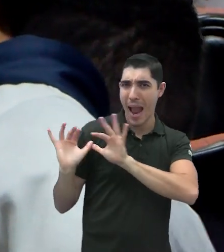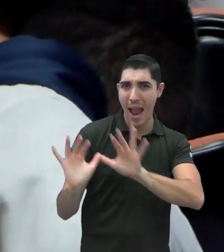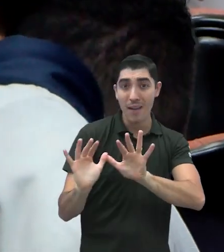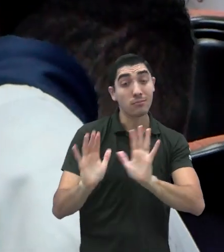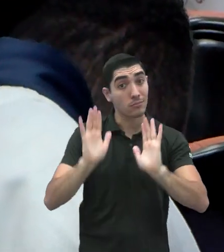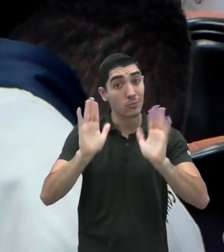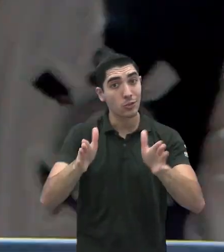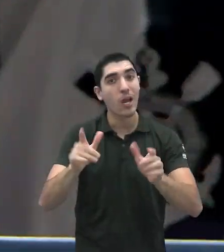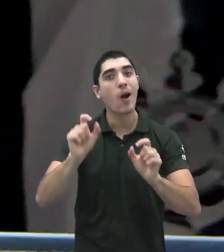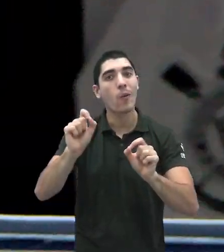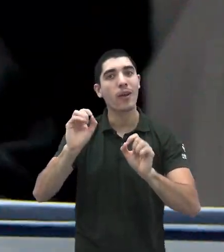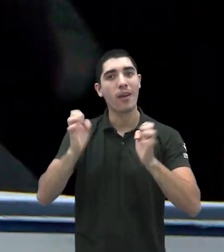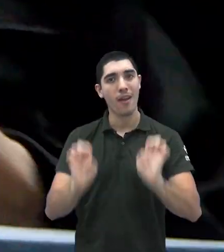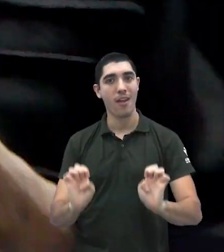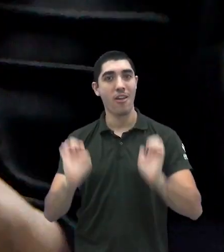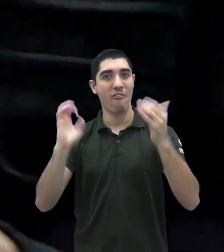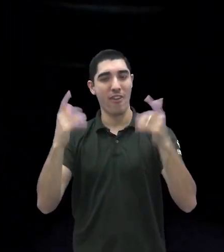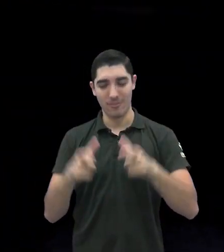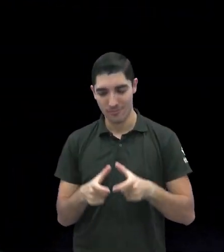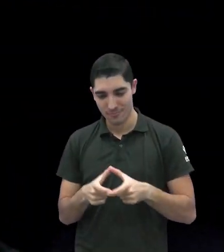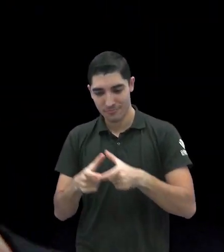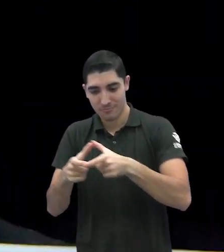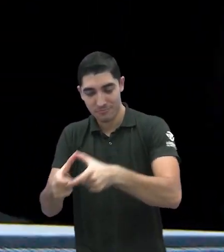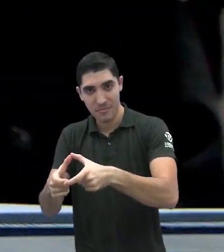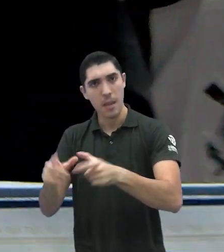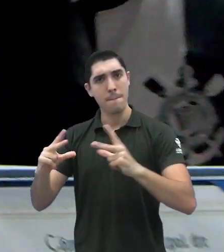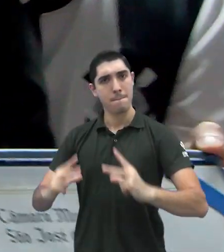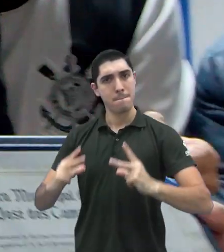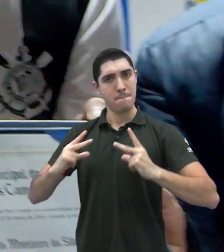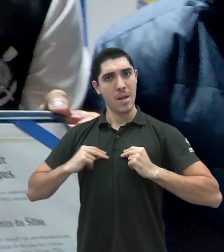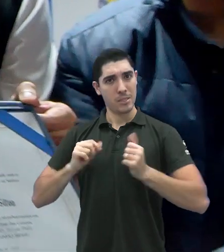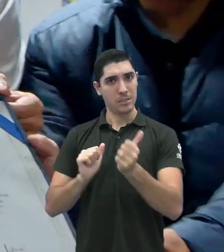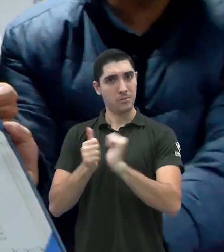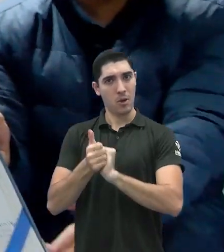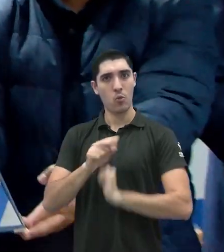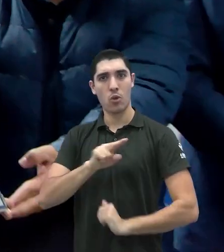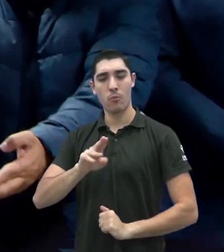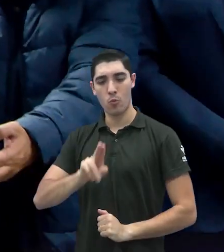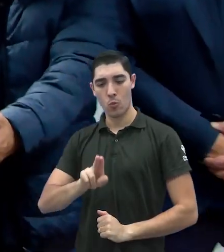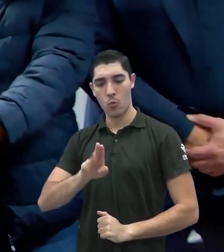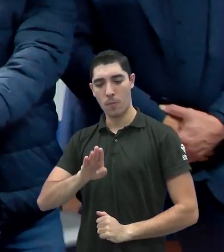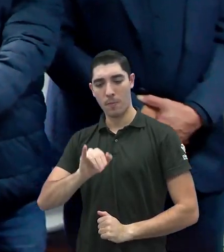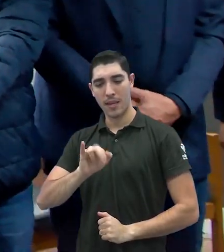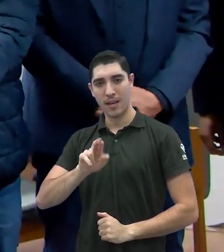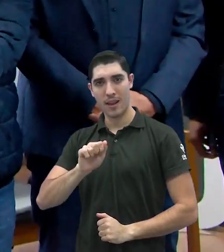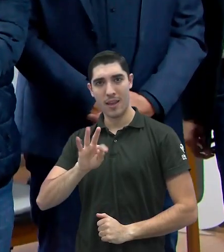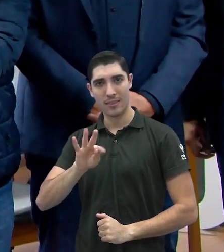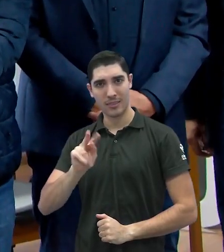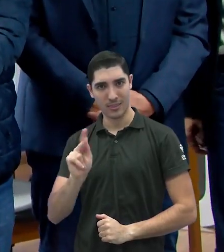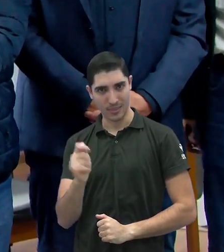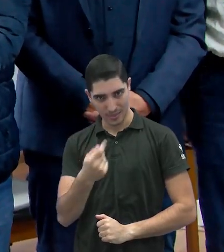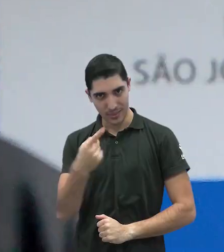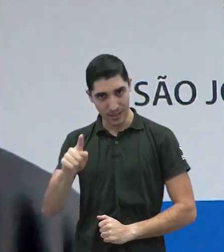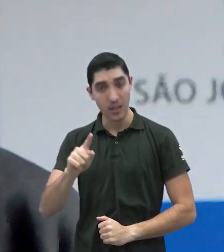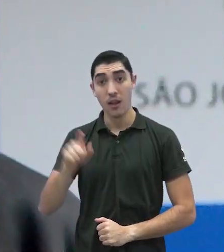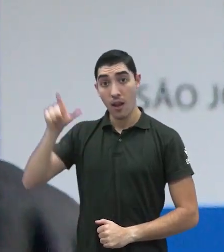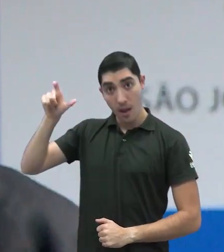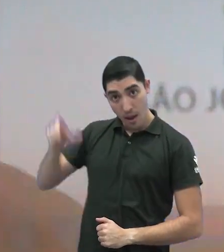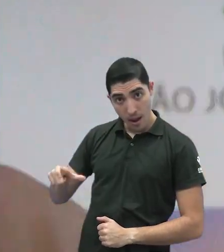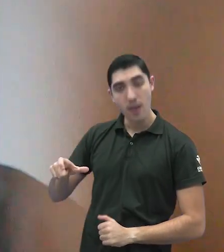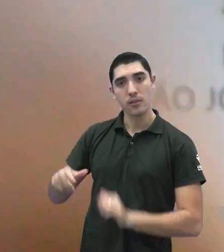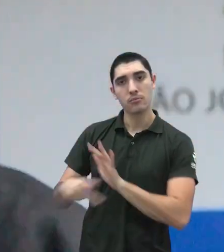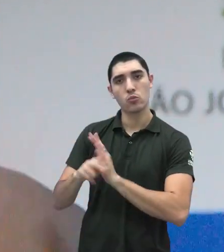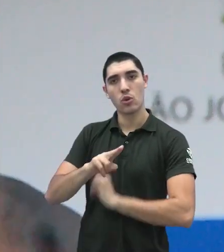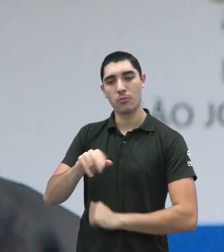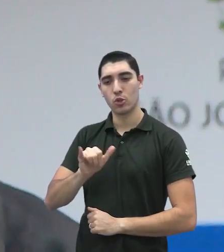de muitas crianças, aconteceu a cerimônia de entrega da medalha de Mérito Esportivo Ubiratã Pereira Maciel ao